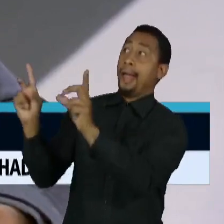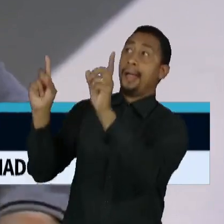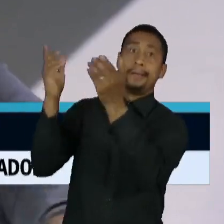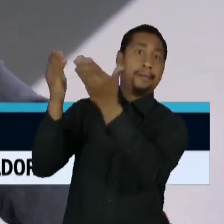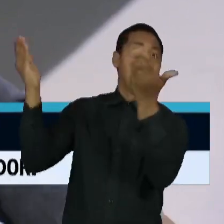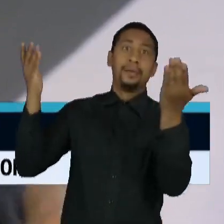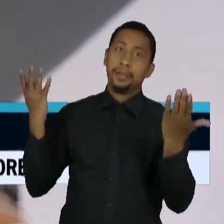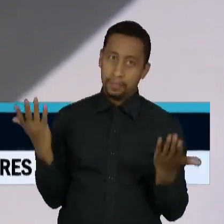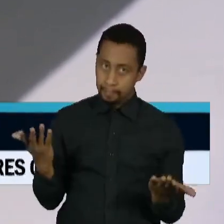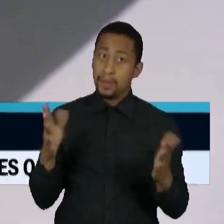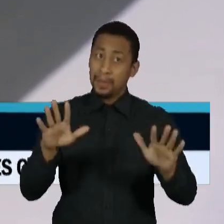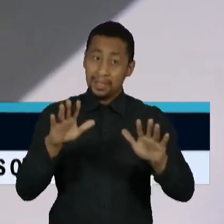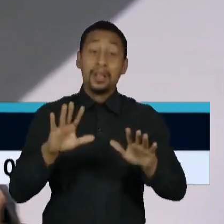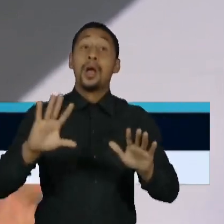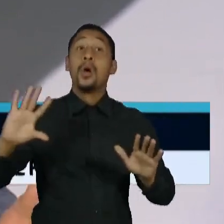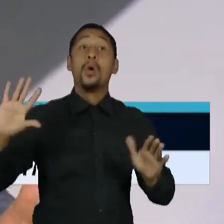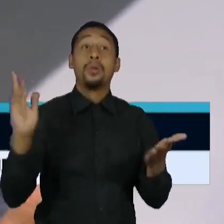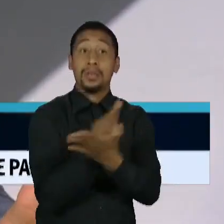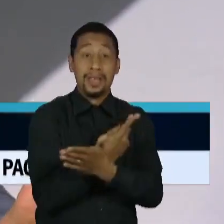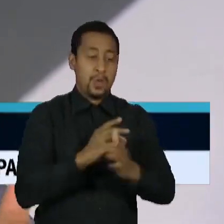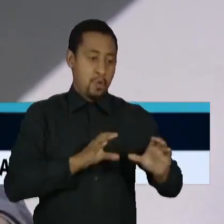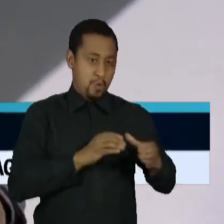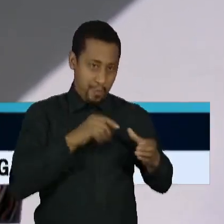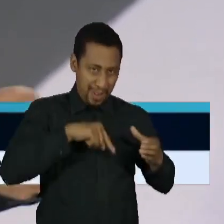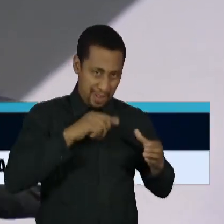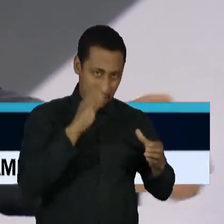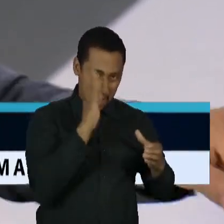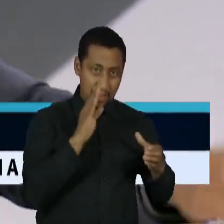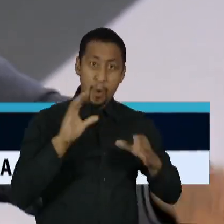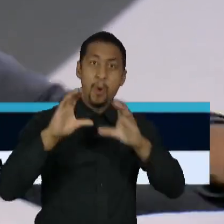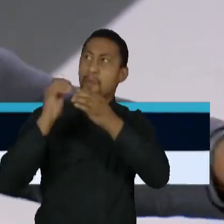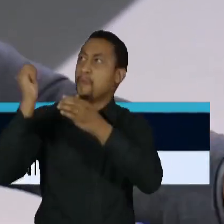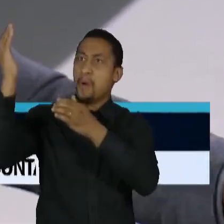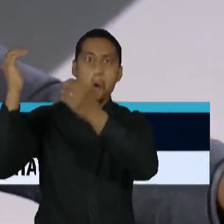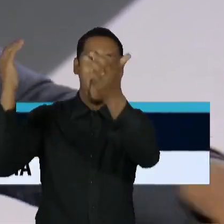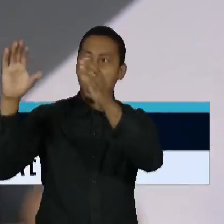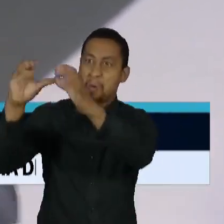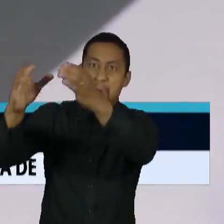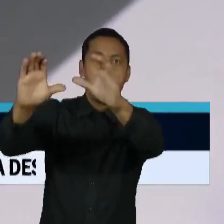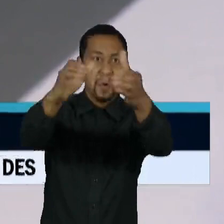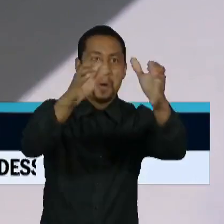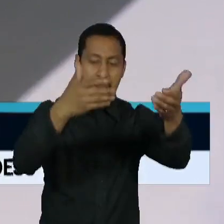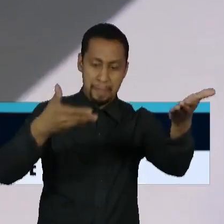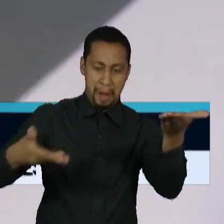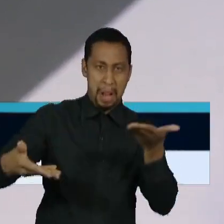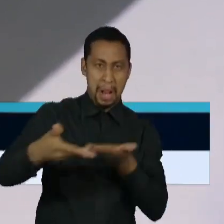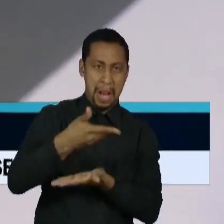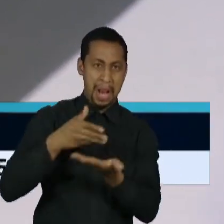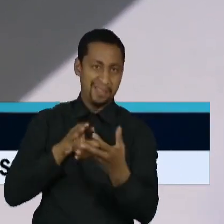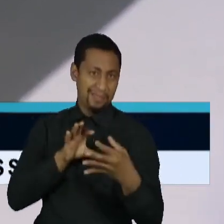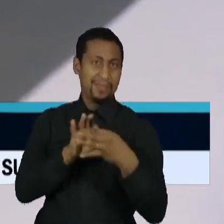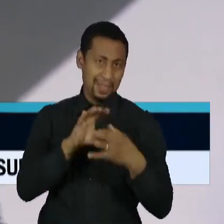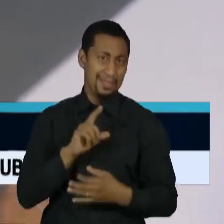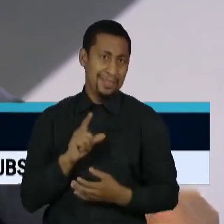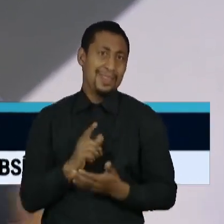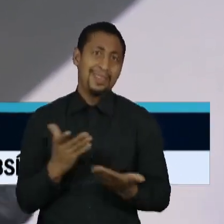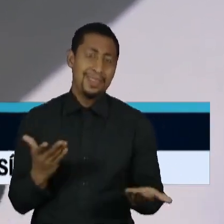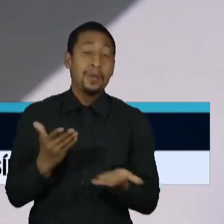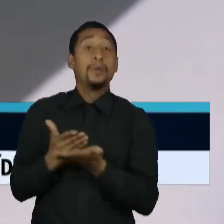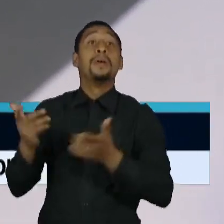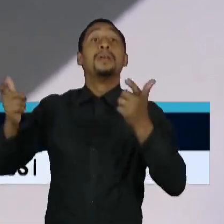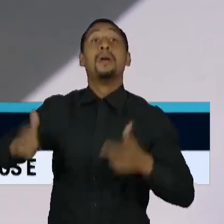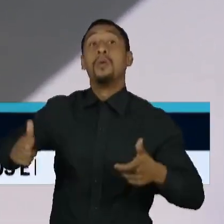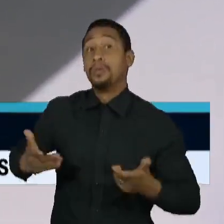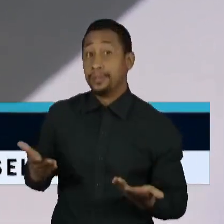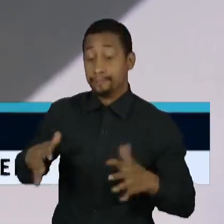é? Isso daí é uma rede, né? E uma rede criminosa que começa lá dentro, não é? Das terras indígenas e